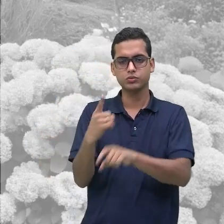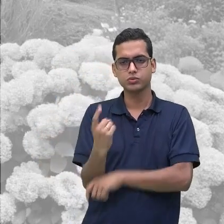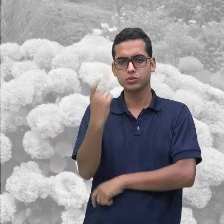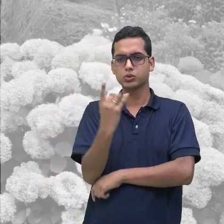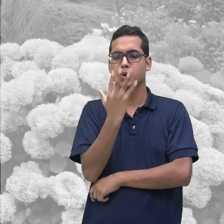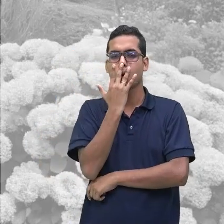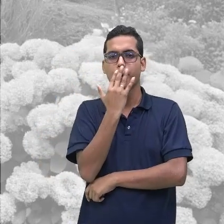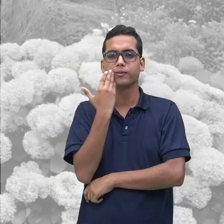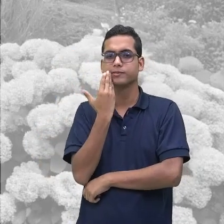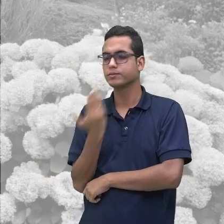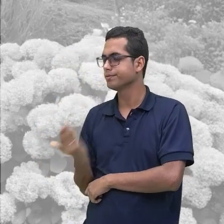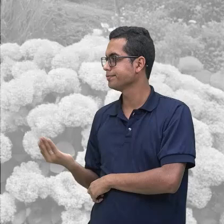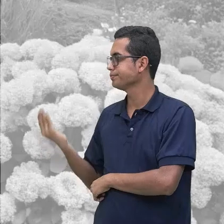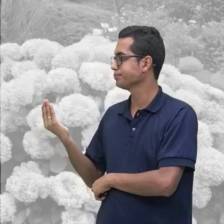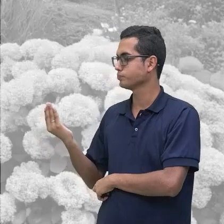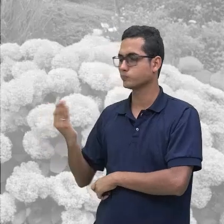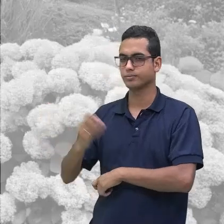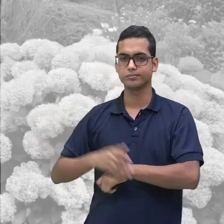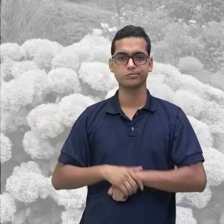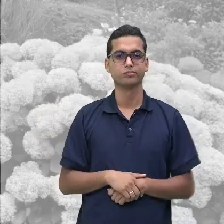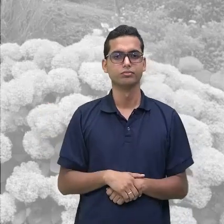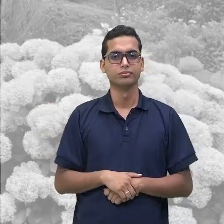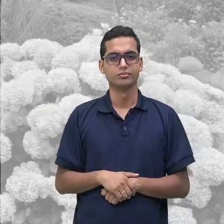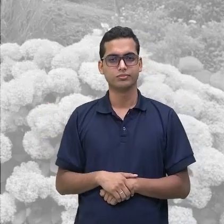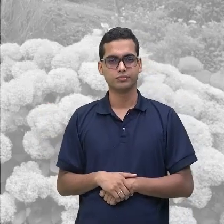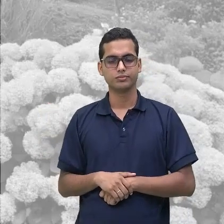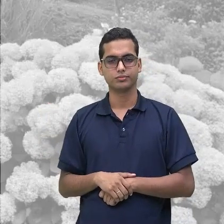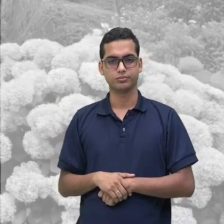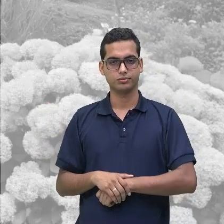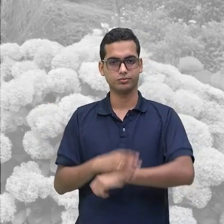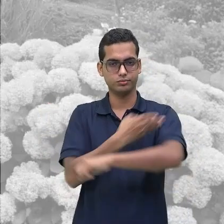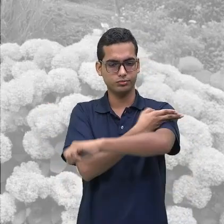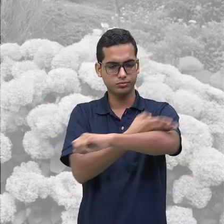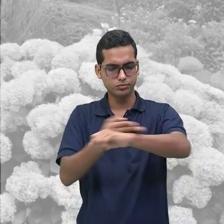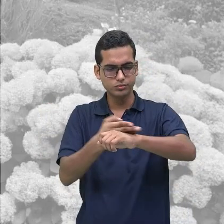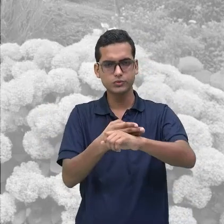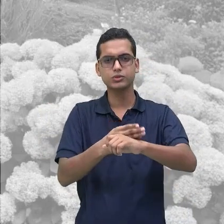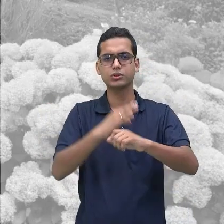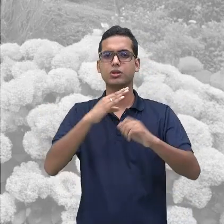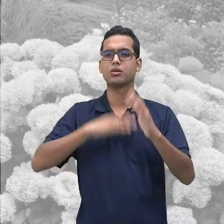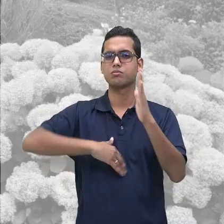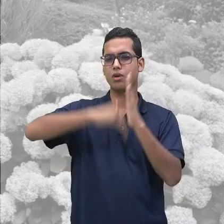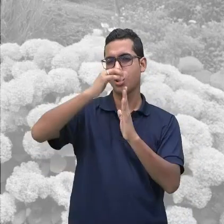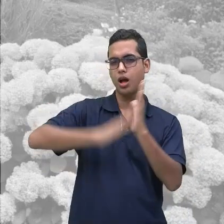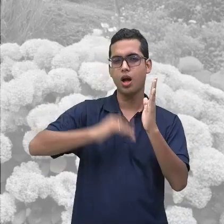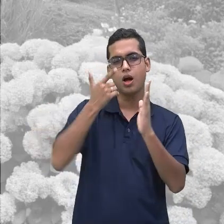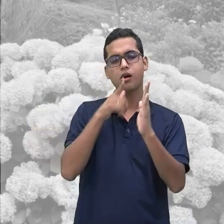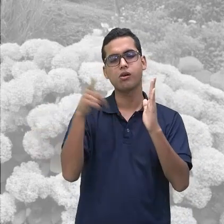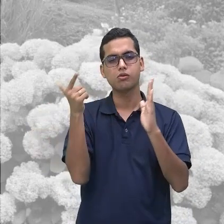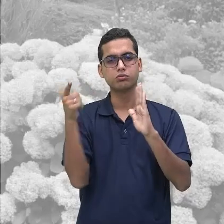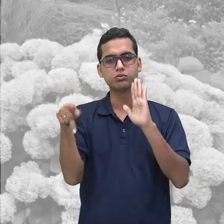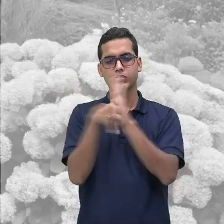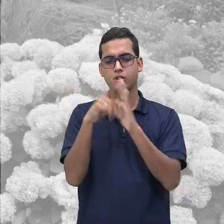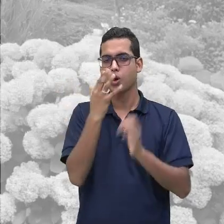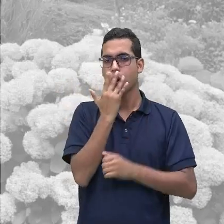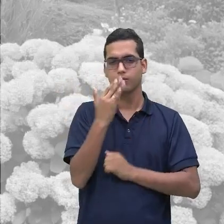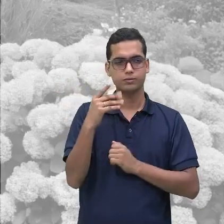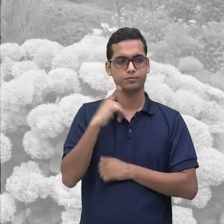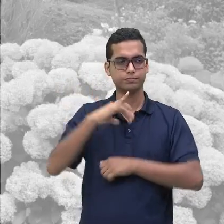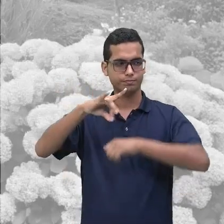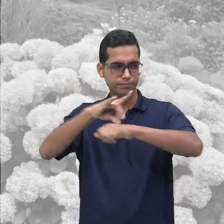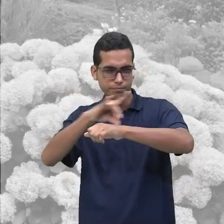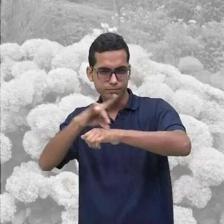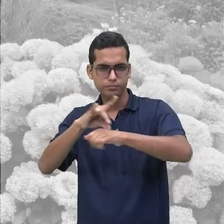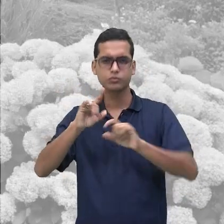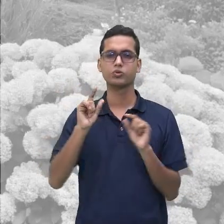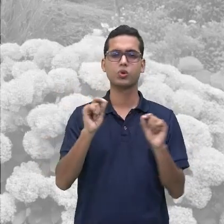ele vai perpassando até chegar na cor preta, certo? E o que seria a monocromia